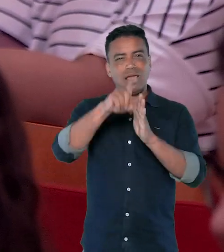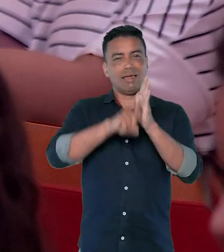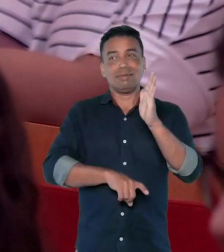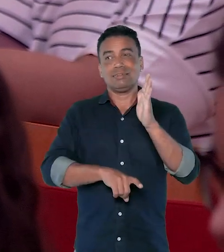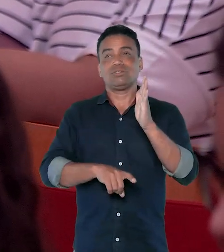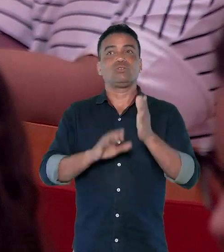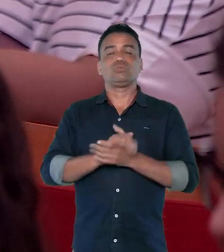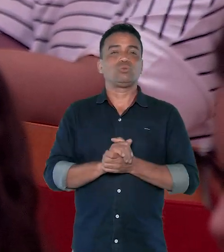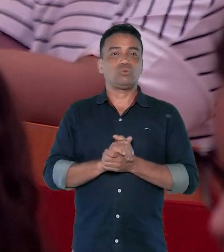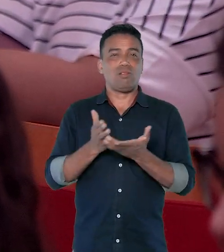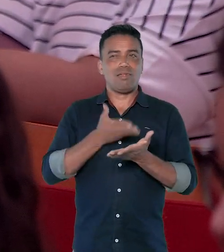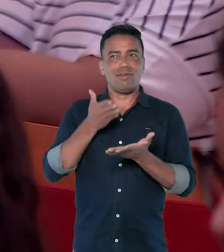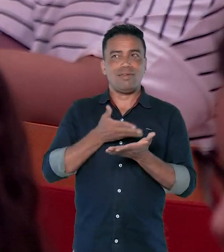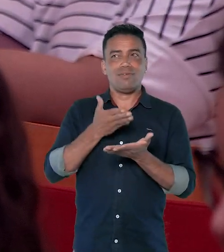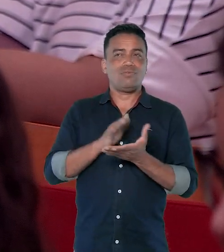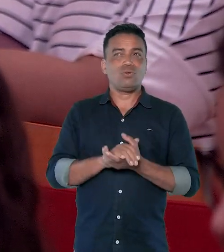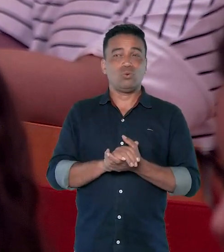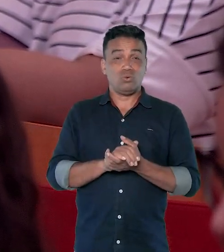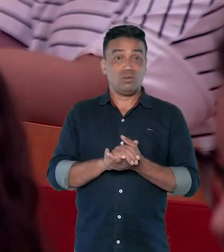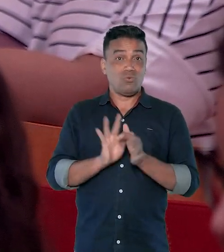noites sem terminar com medo do final,